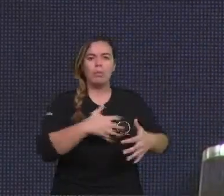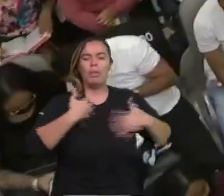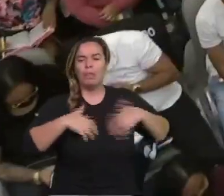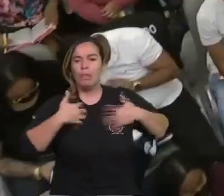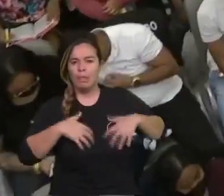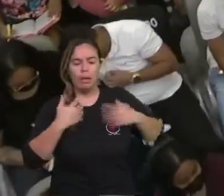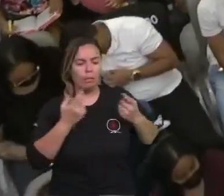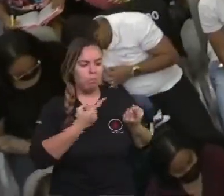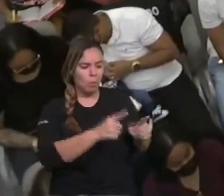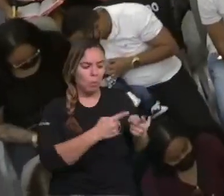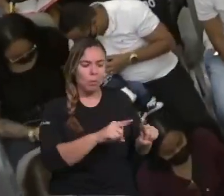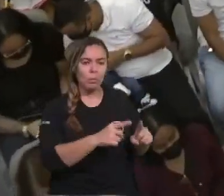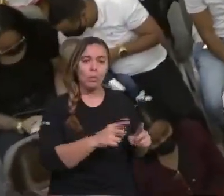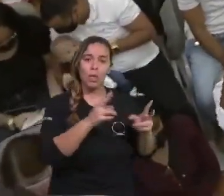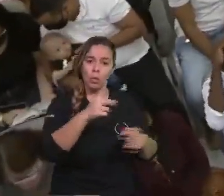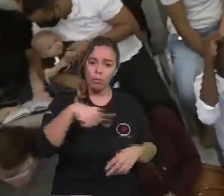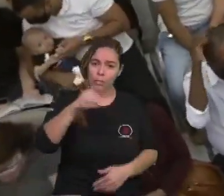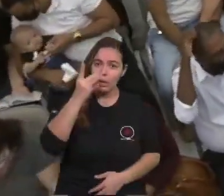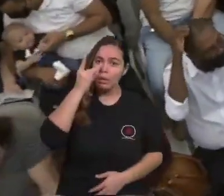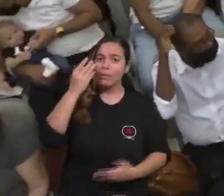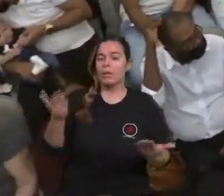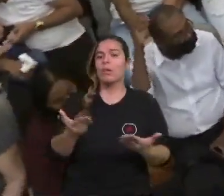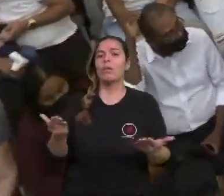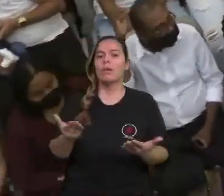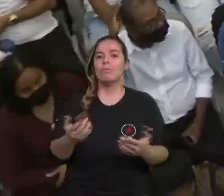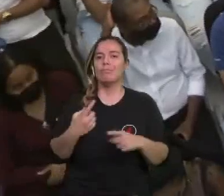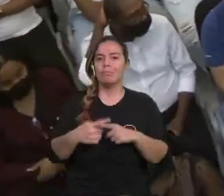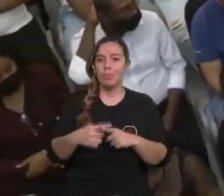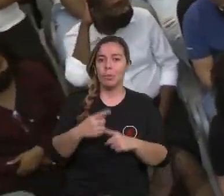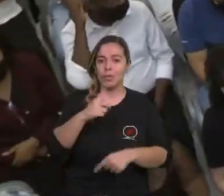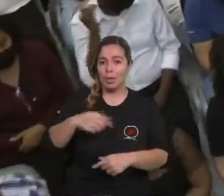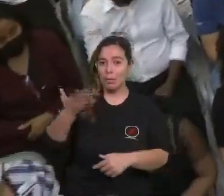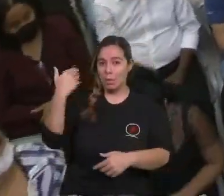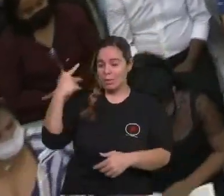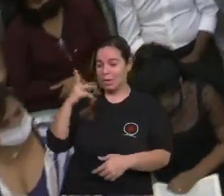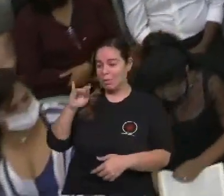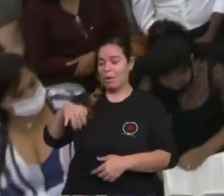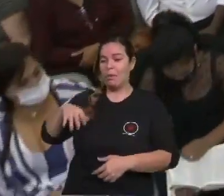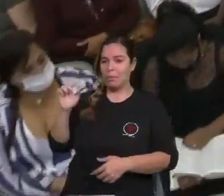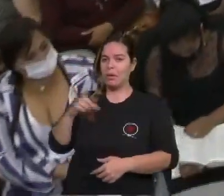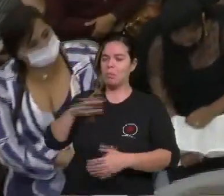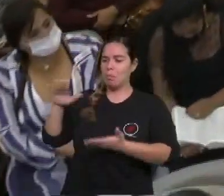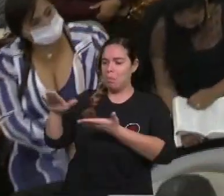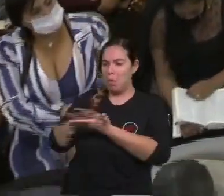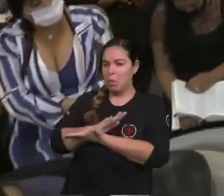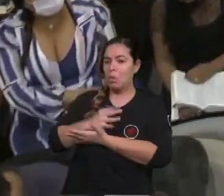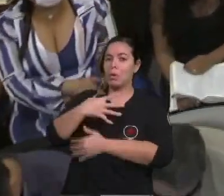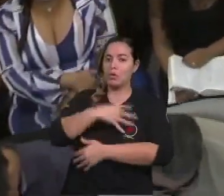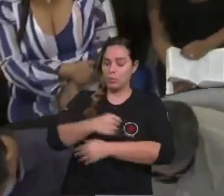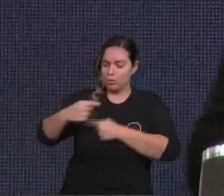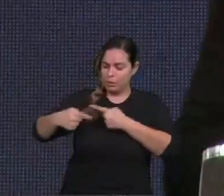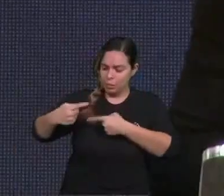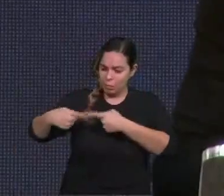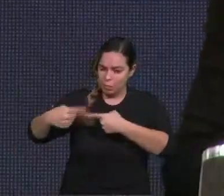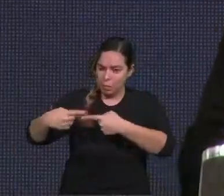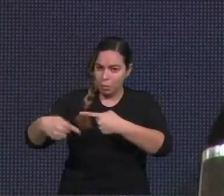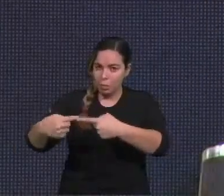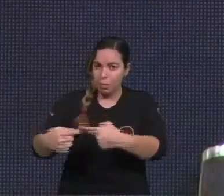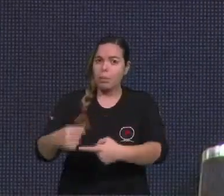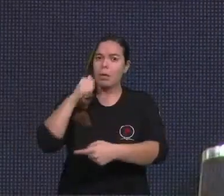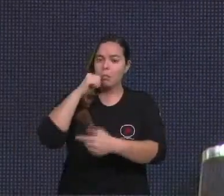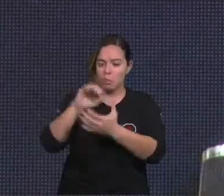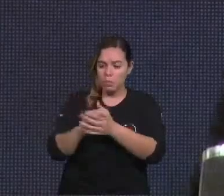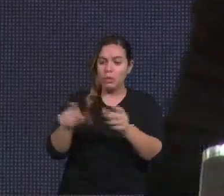ao escárnio, como vós estáis vendo com os vossos próprios olhos, porque eis que os nossos pais caíram à espada, e nossos filhos e nossas filhas, e as